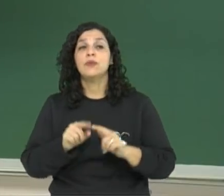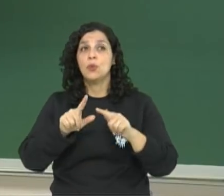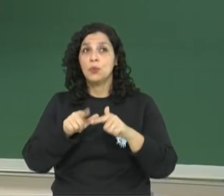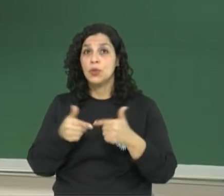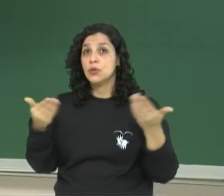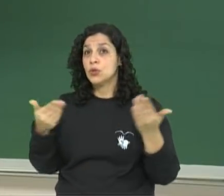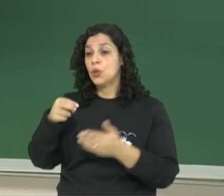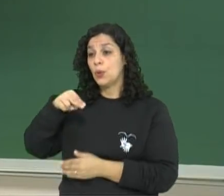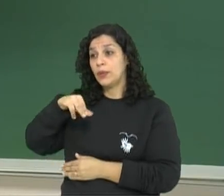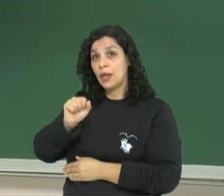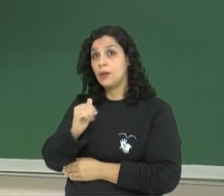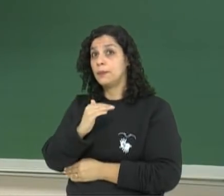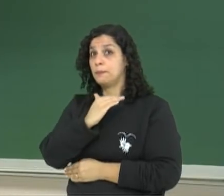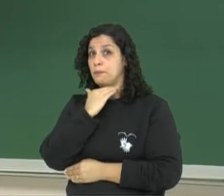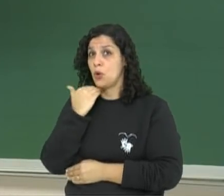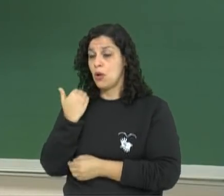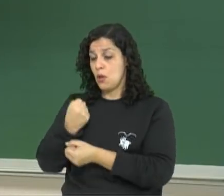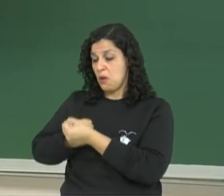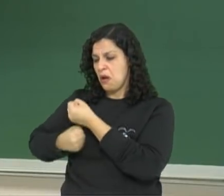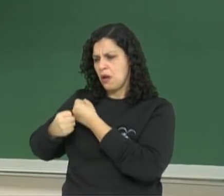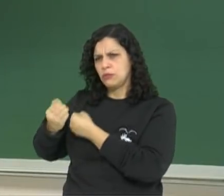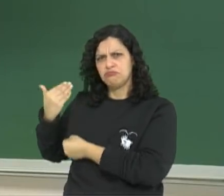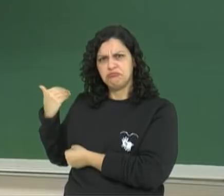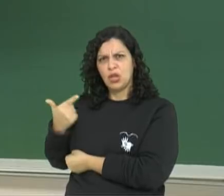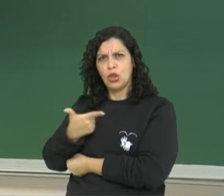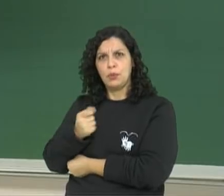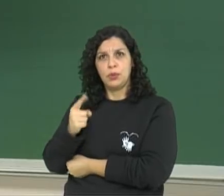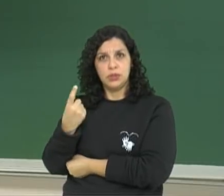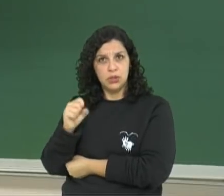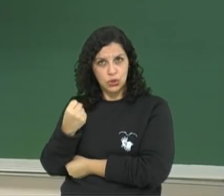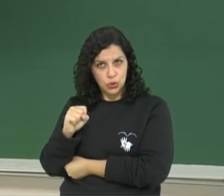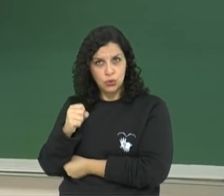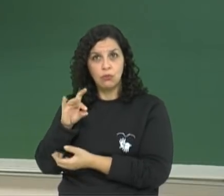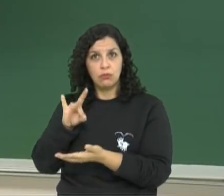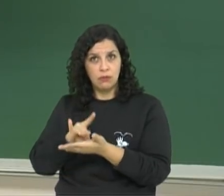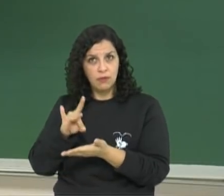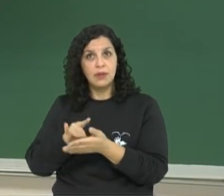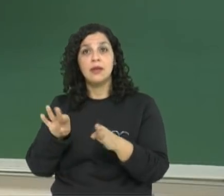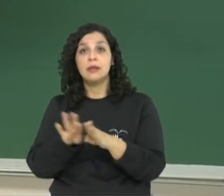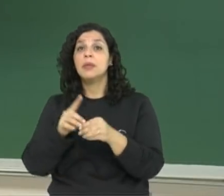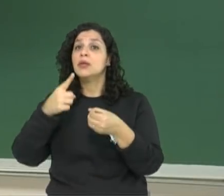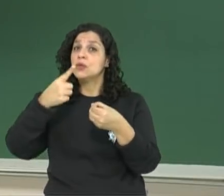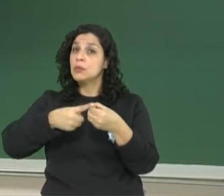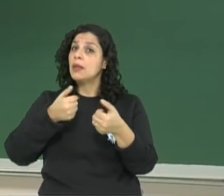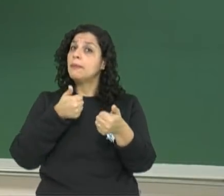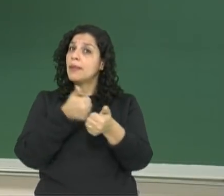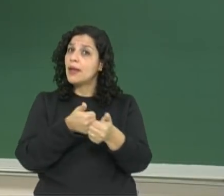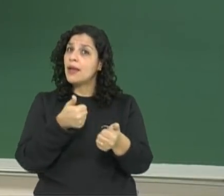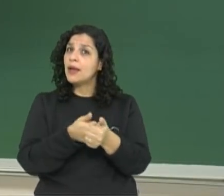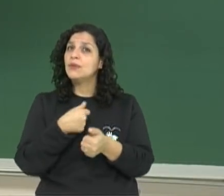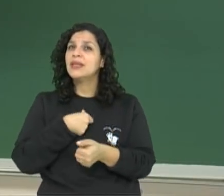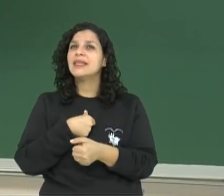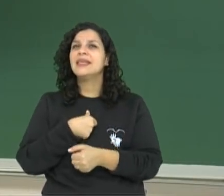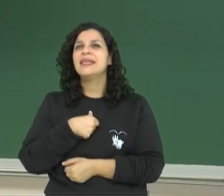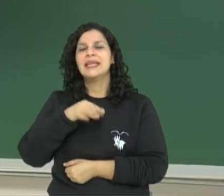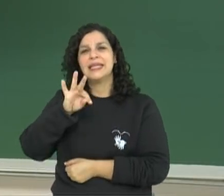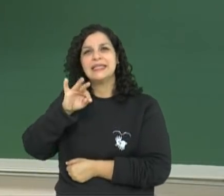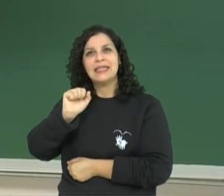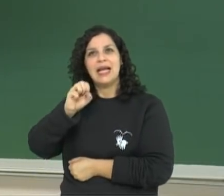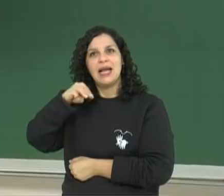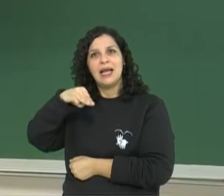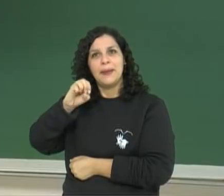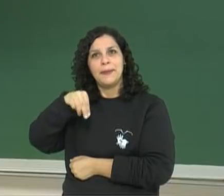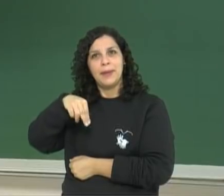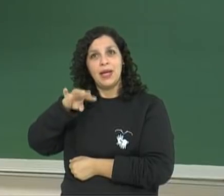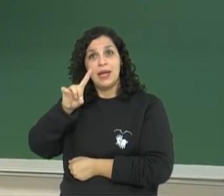Inclusive, o Nélio faleceu alguns anos atrás, em 2018, na verdade, também numa cidade aqui próxima, em Almirante Tamandaré,